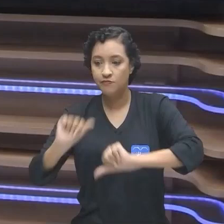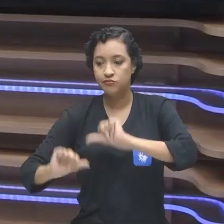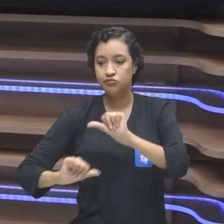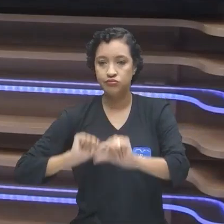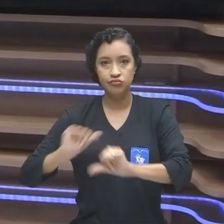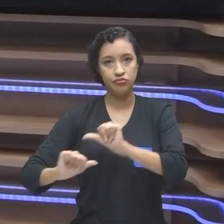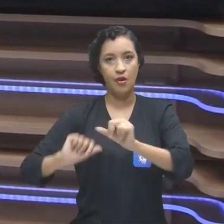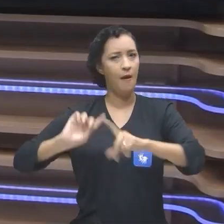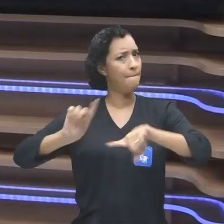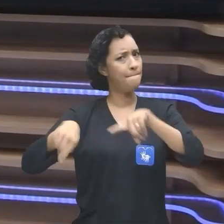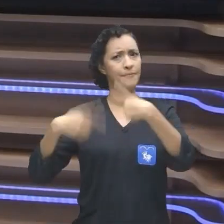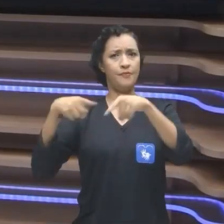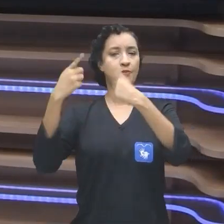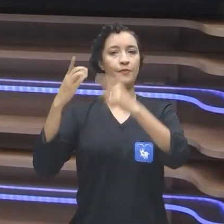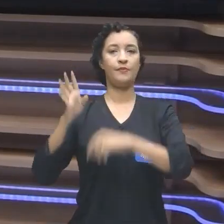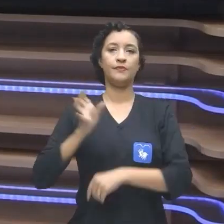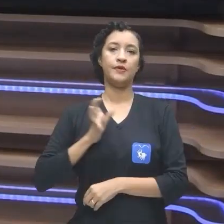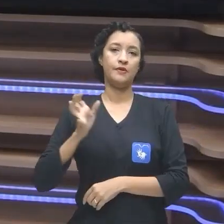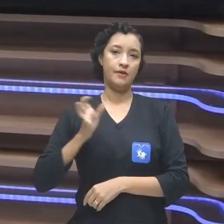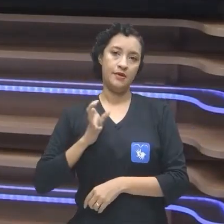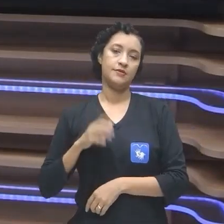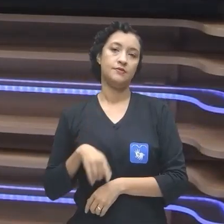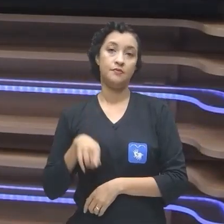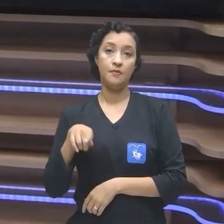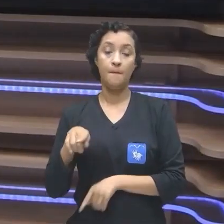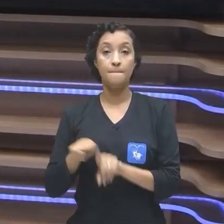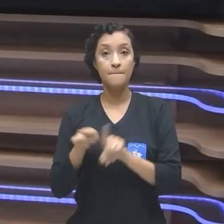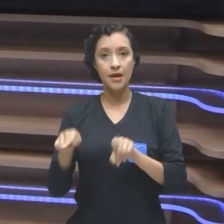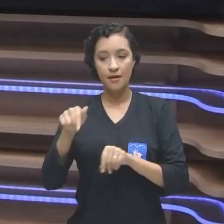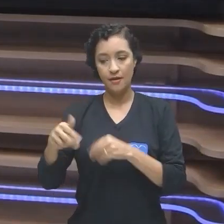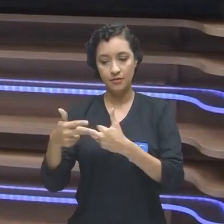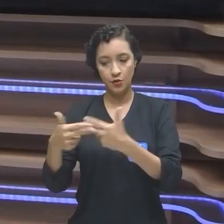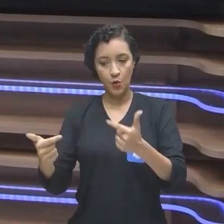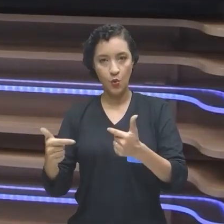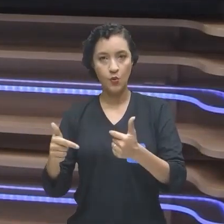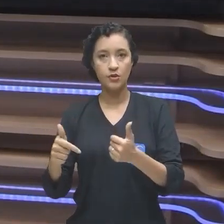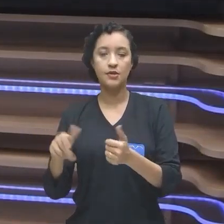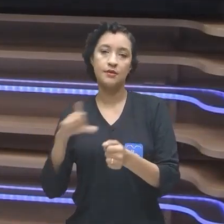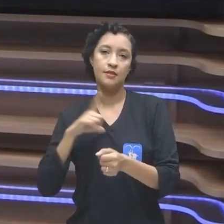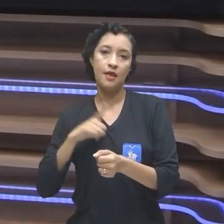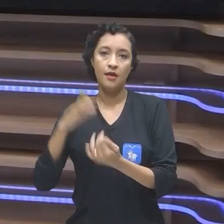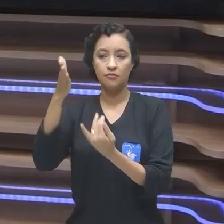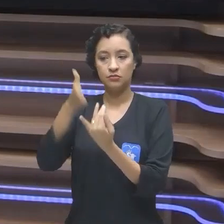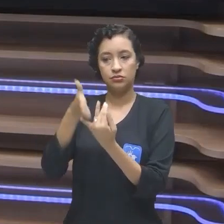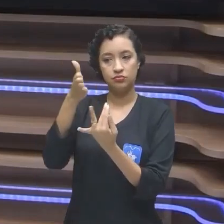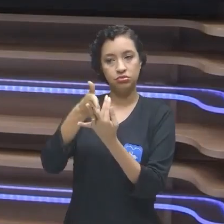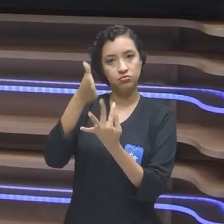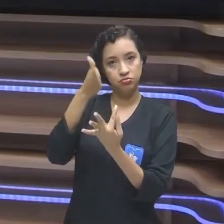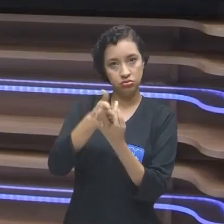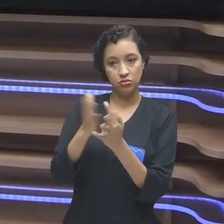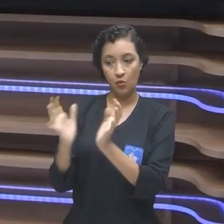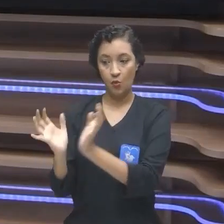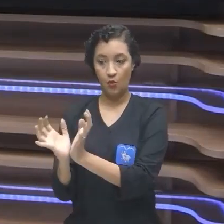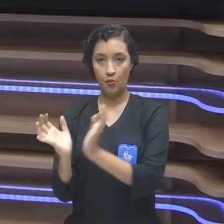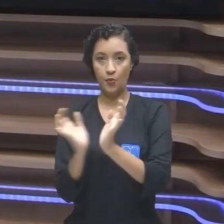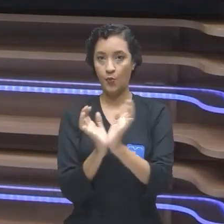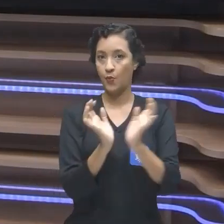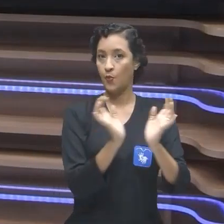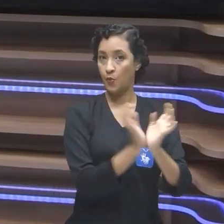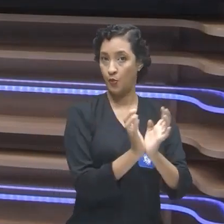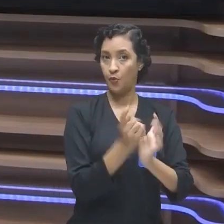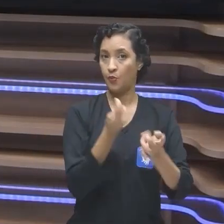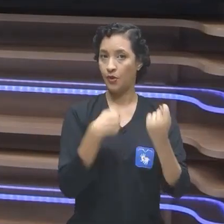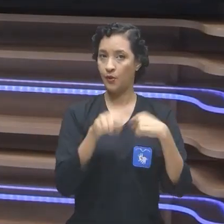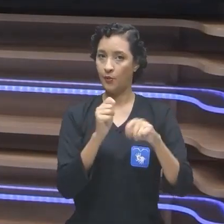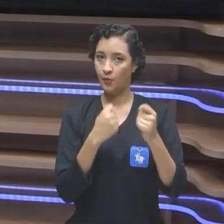separados em setores. São separados em setores que nós chamamos setores da economia. E esses setores são